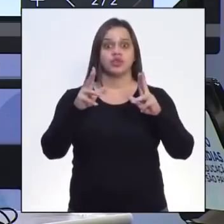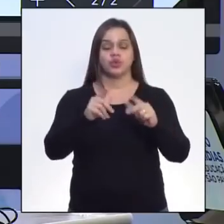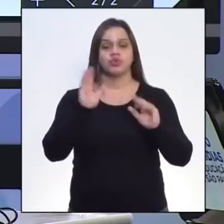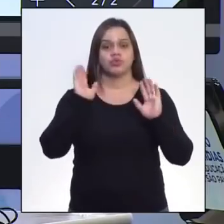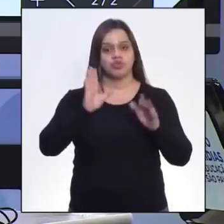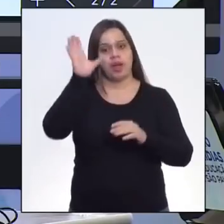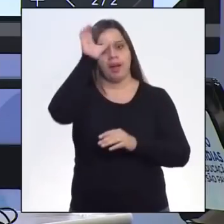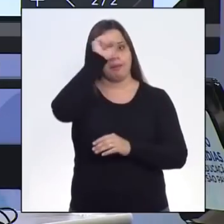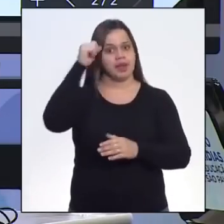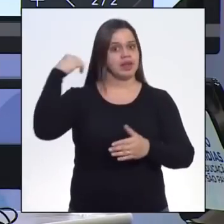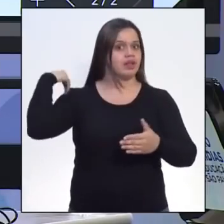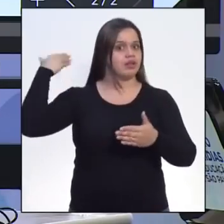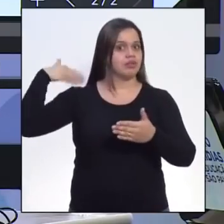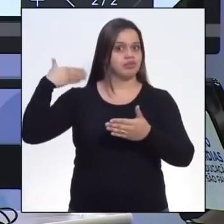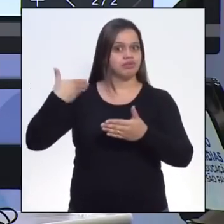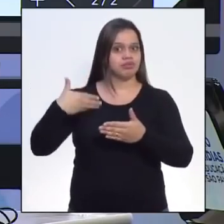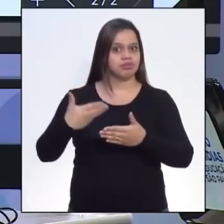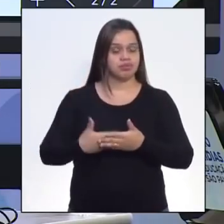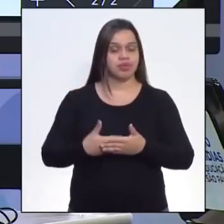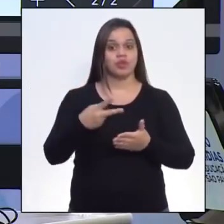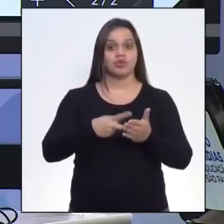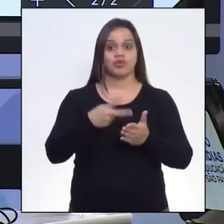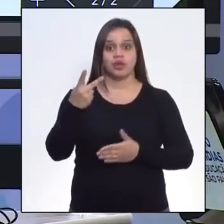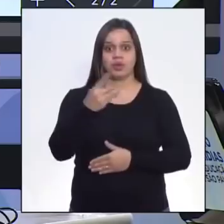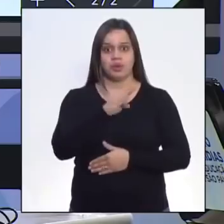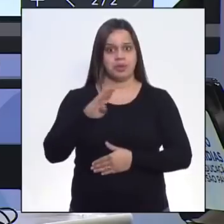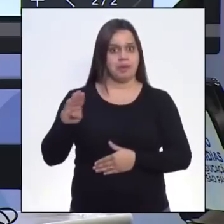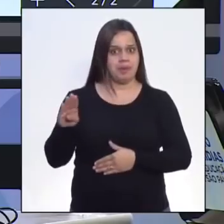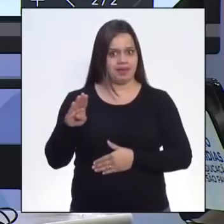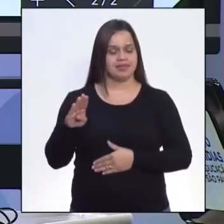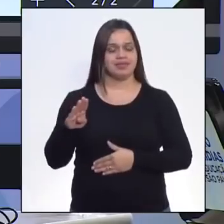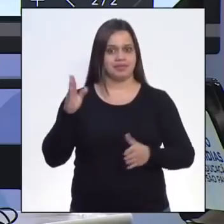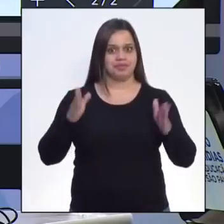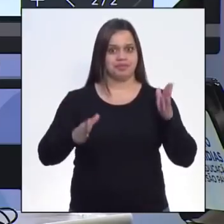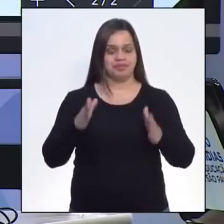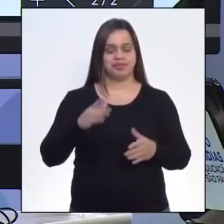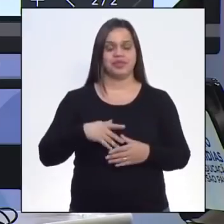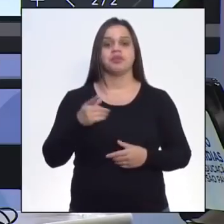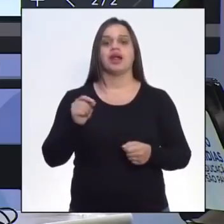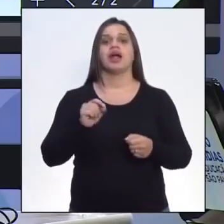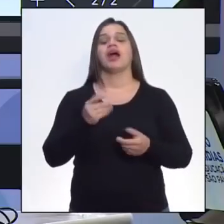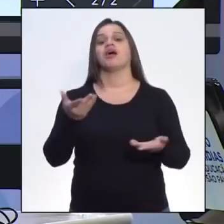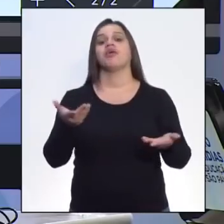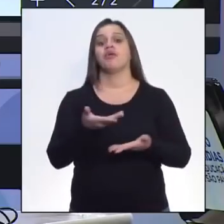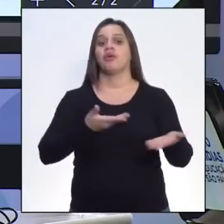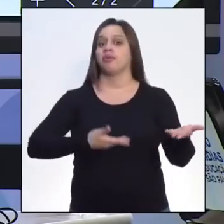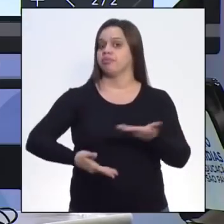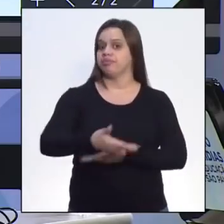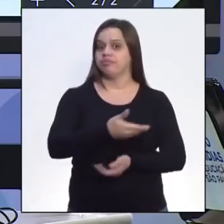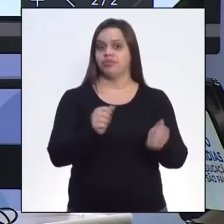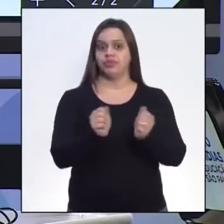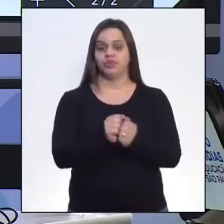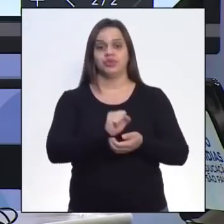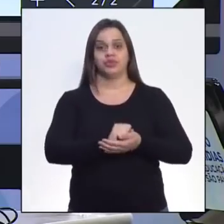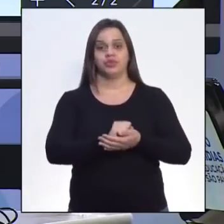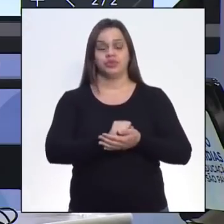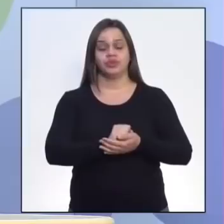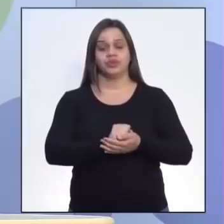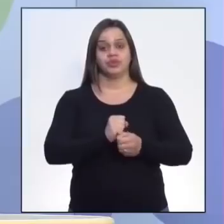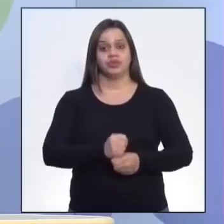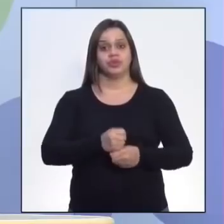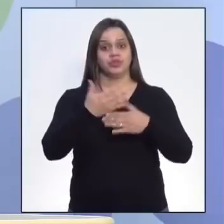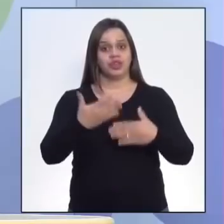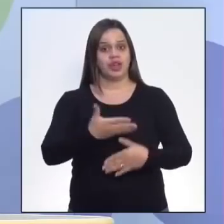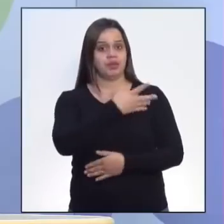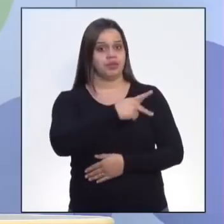nós trabalhamos durante o segundo bimestre. Para interagir com vocês no chat, o professor Jonas.